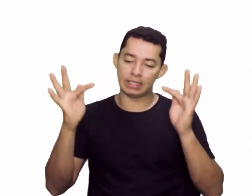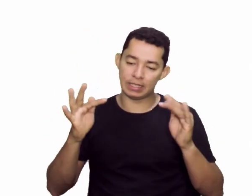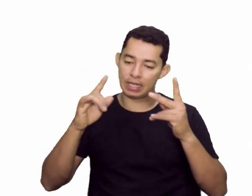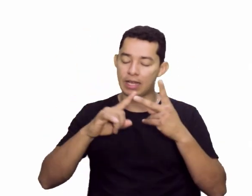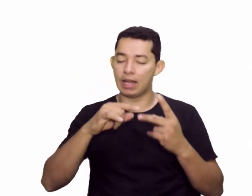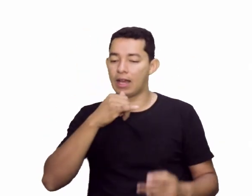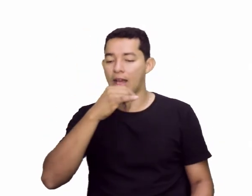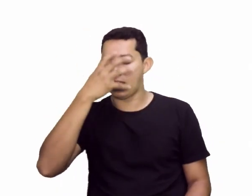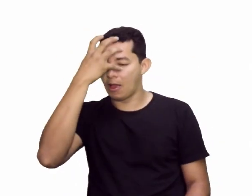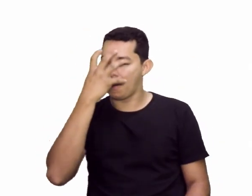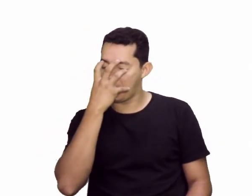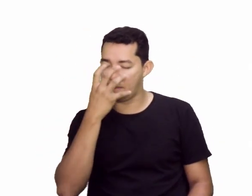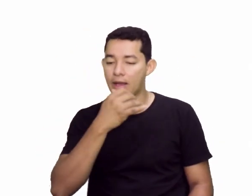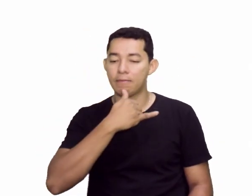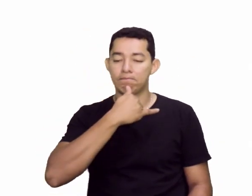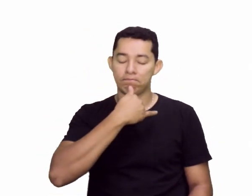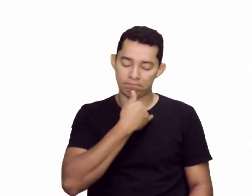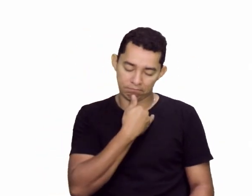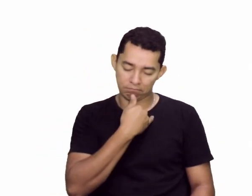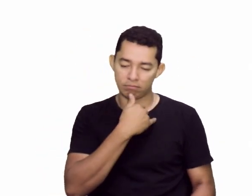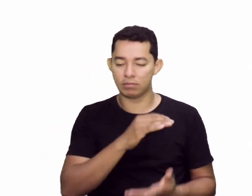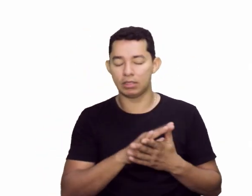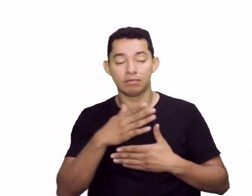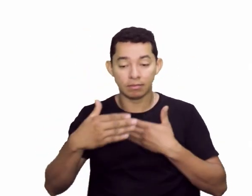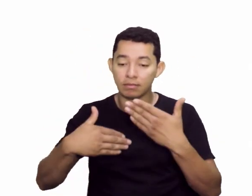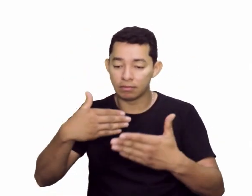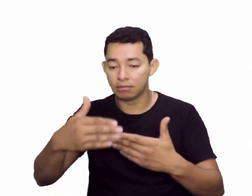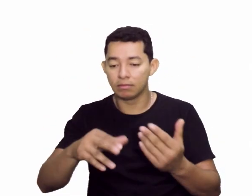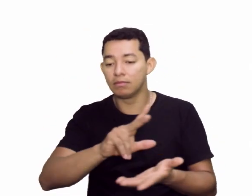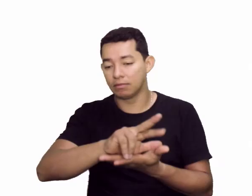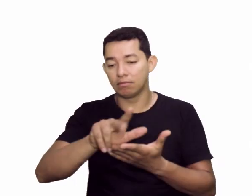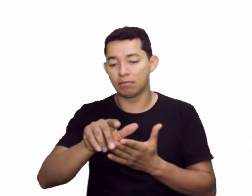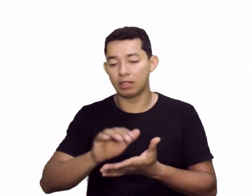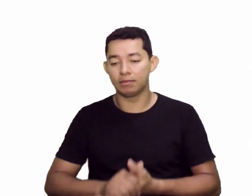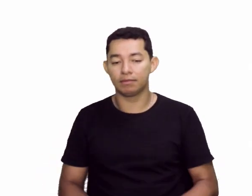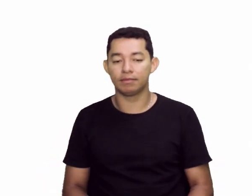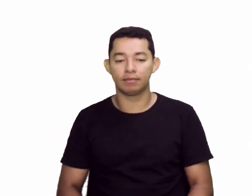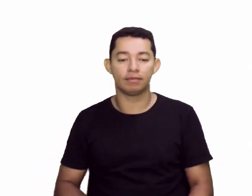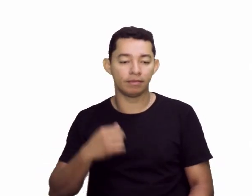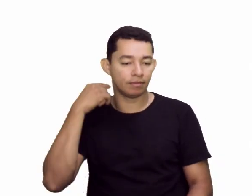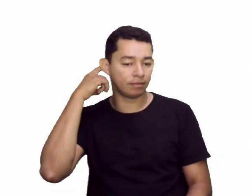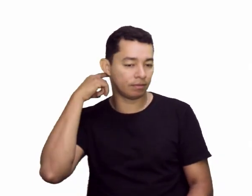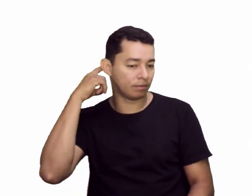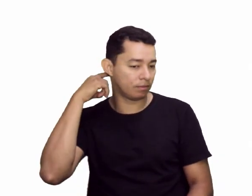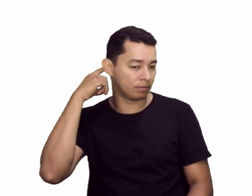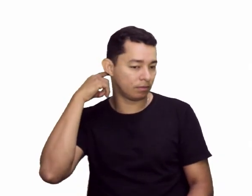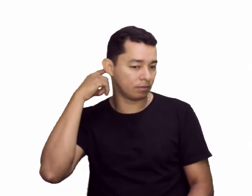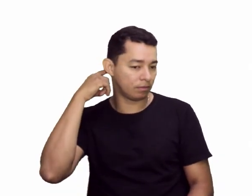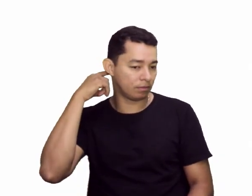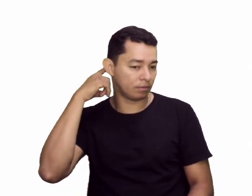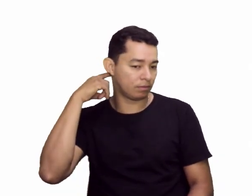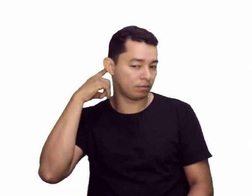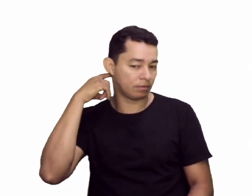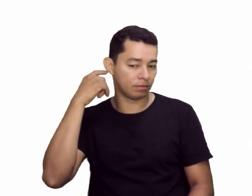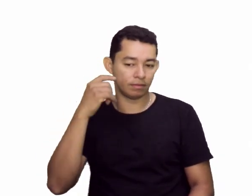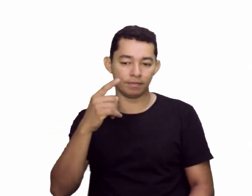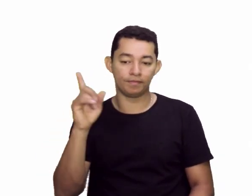a máscara no rosto enquanto iam declamando. Olha aqui, ó, uma ilustração,